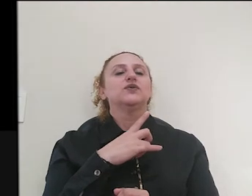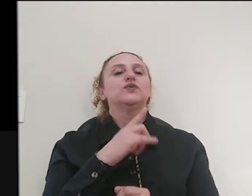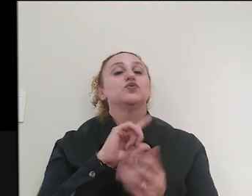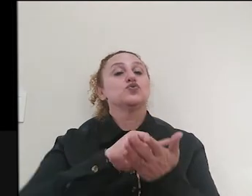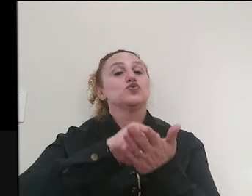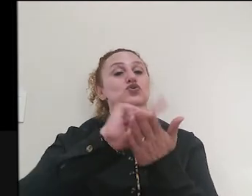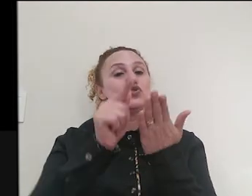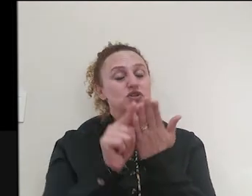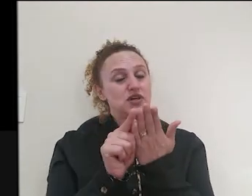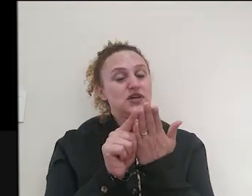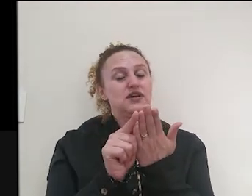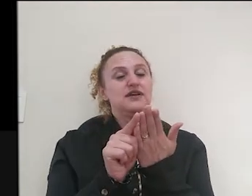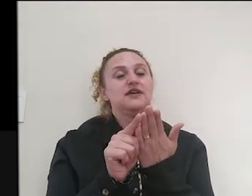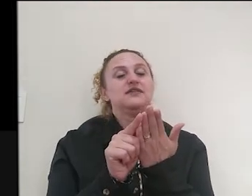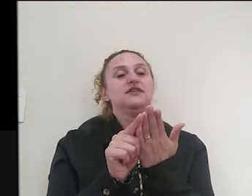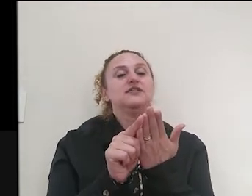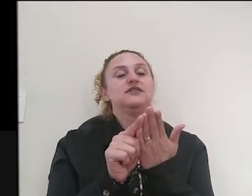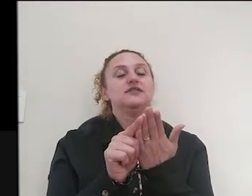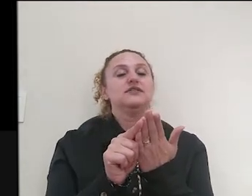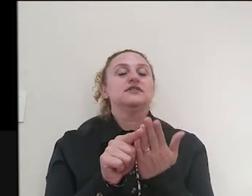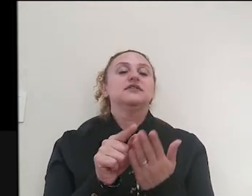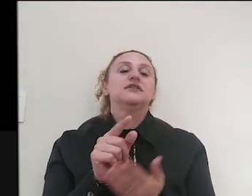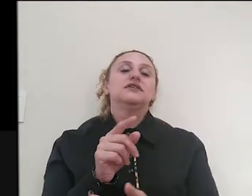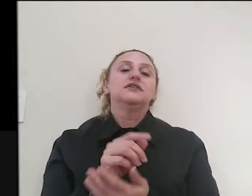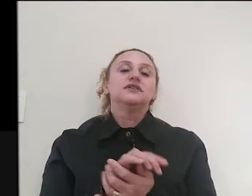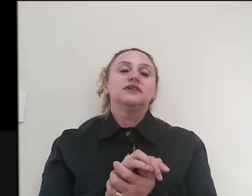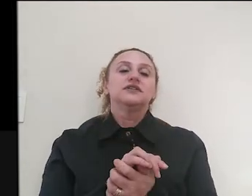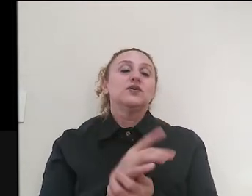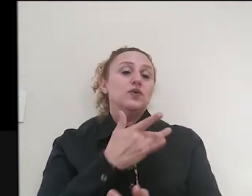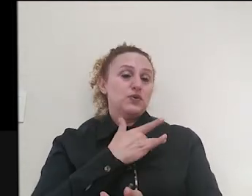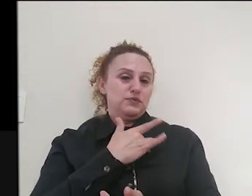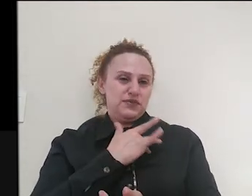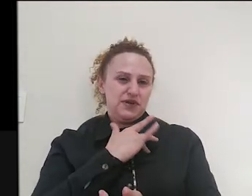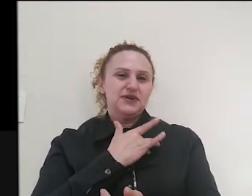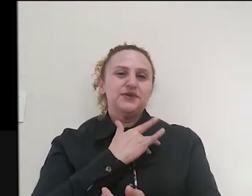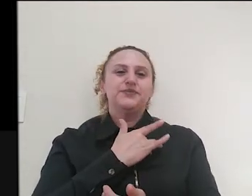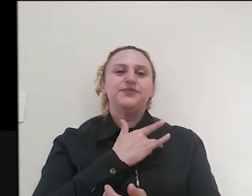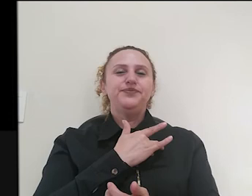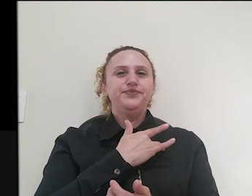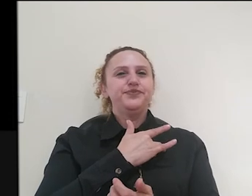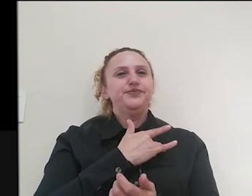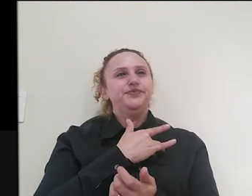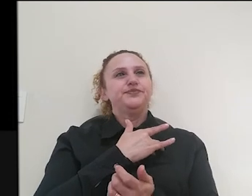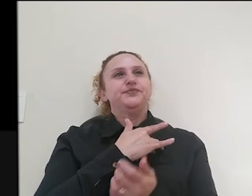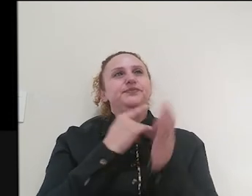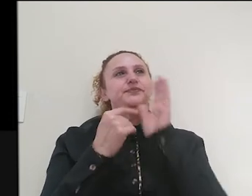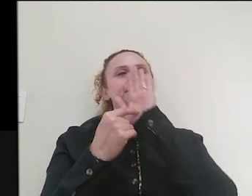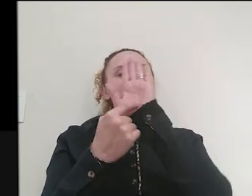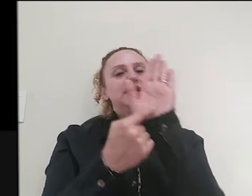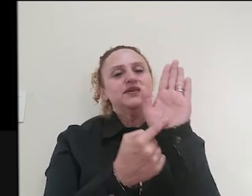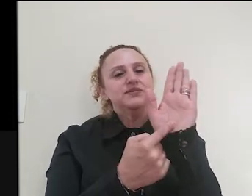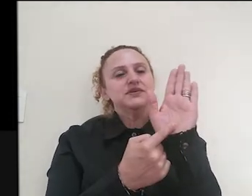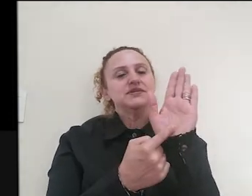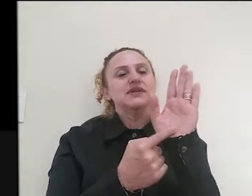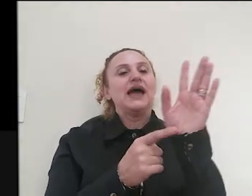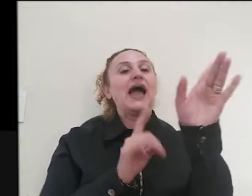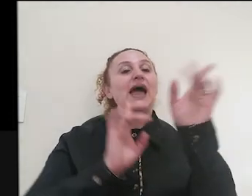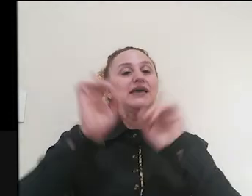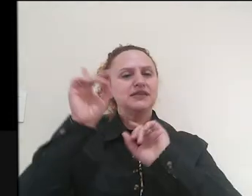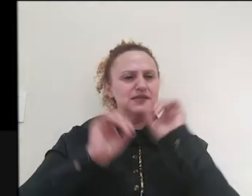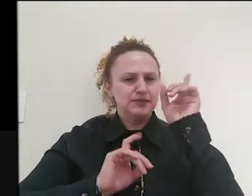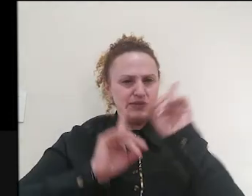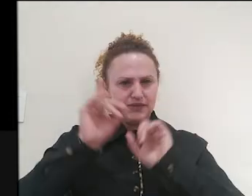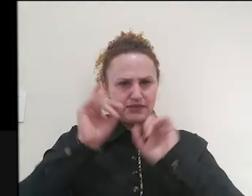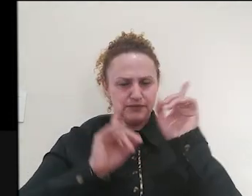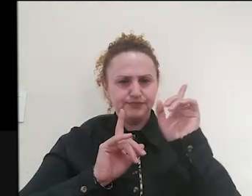burguesia. O romantismo vai ser, então, o período literário que vai abarcar da melhor forma, digamos assim, a expressão da